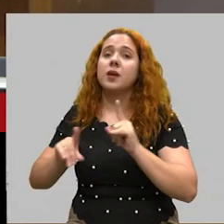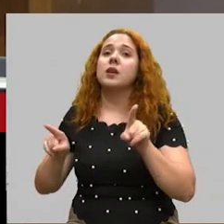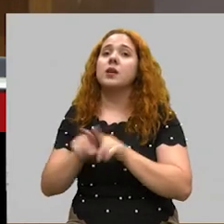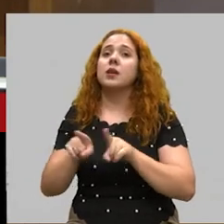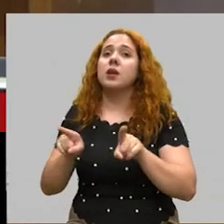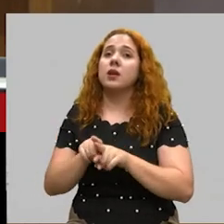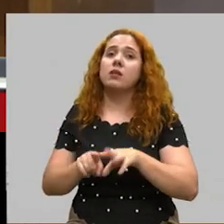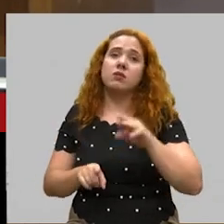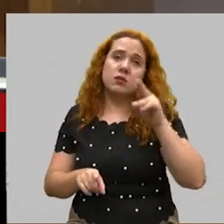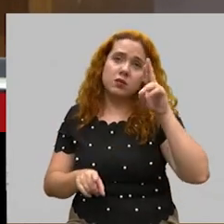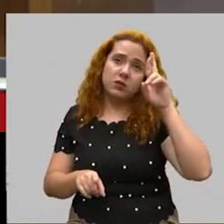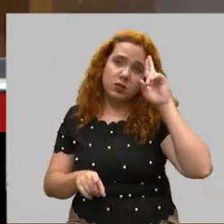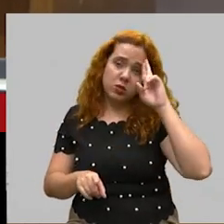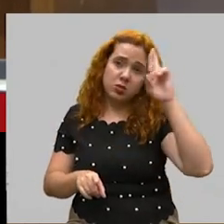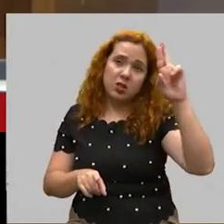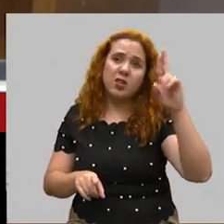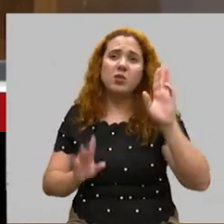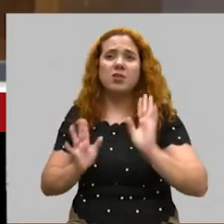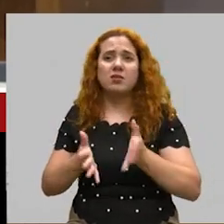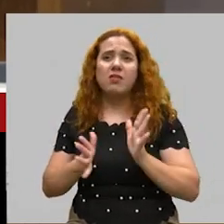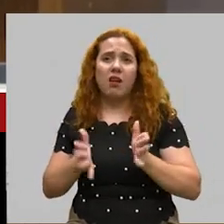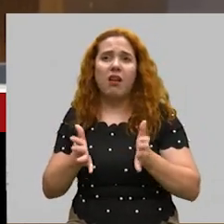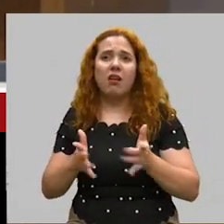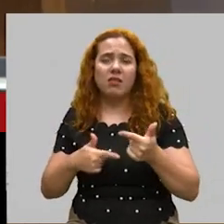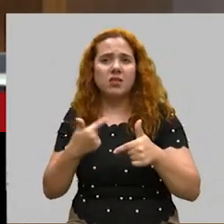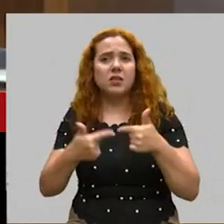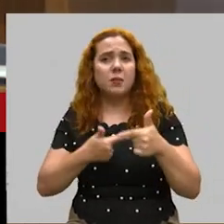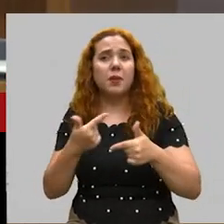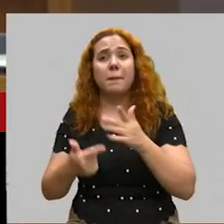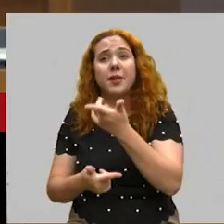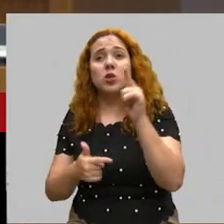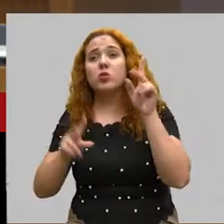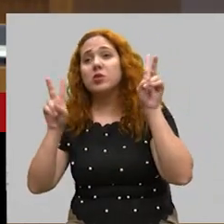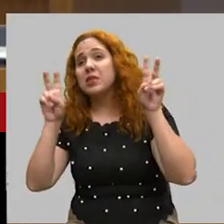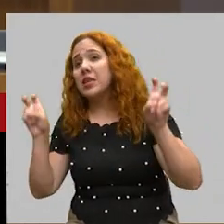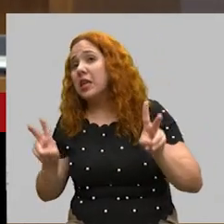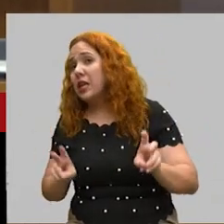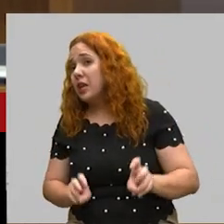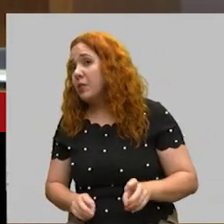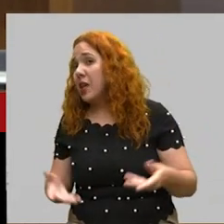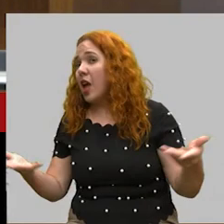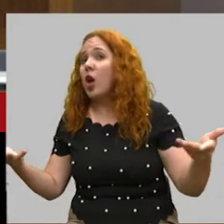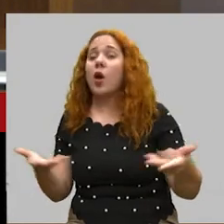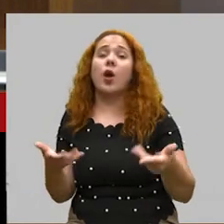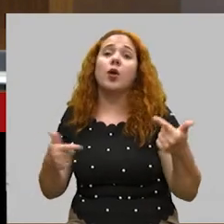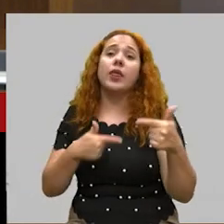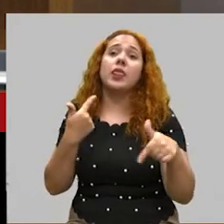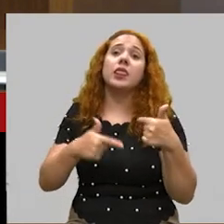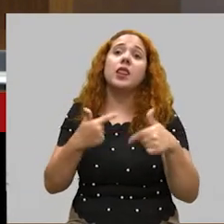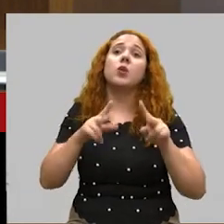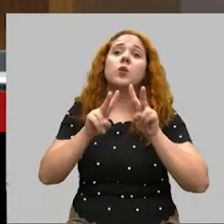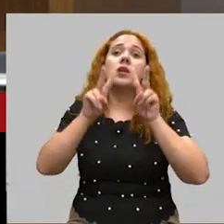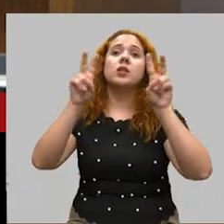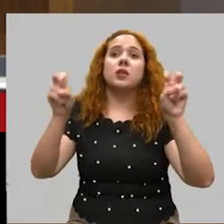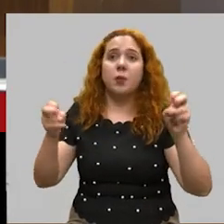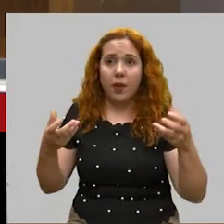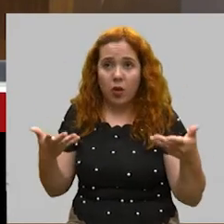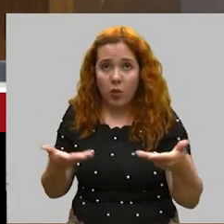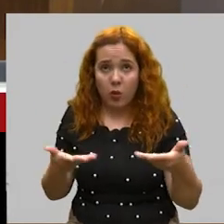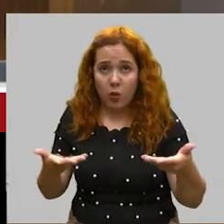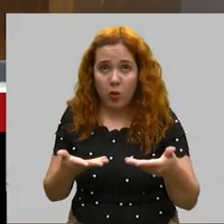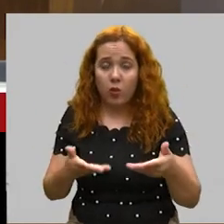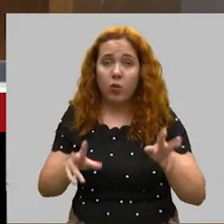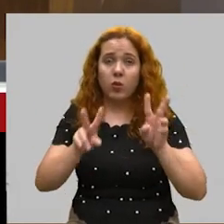diretoria já há uns três anos mas com outras pautas então agora começa a trabalhar com essa temática também que é a